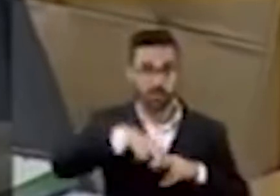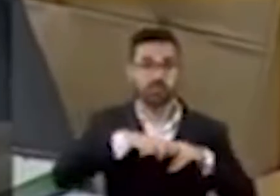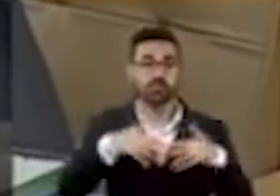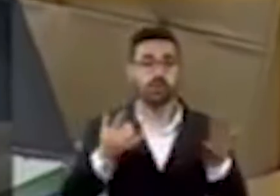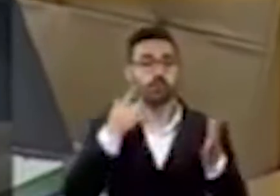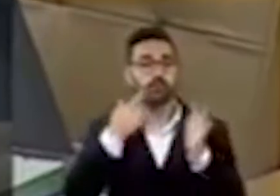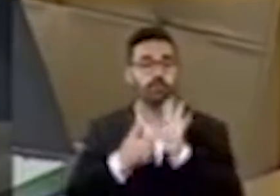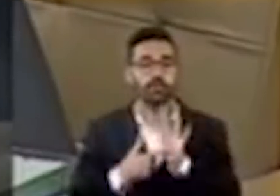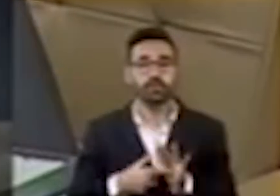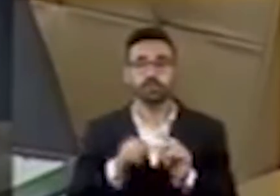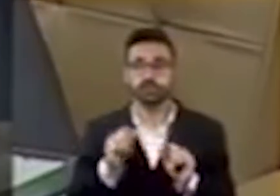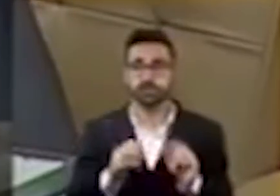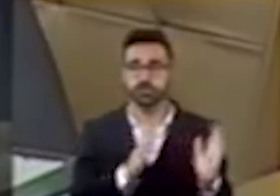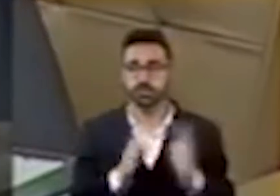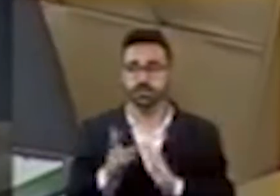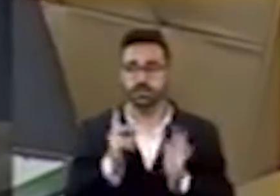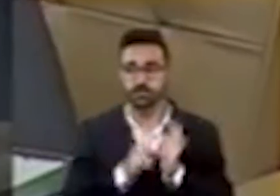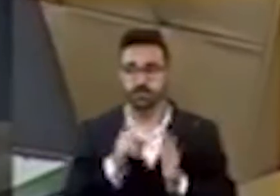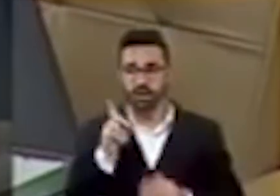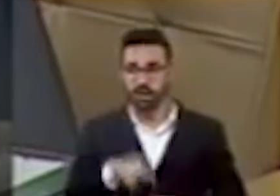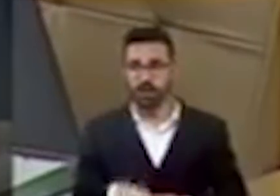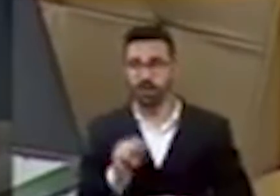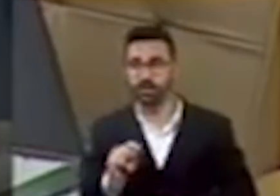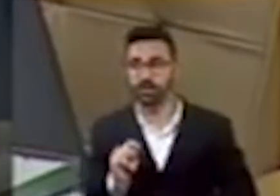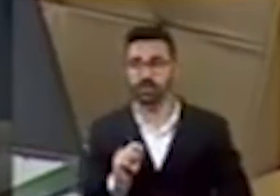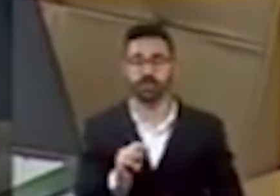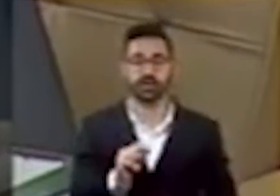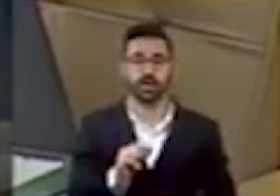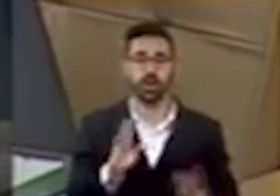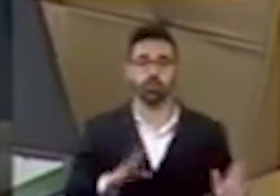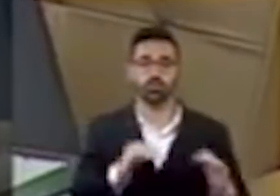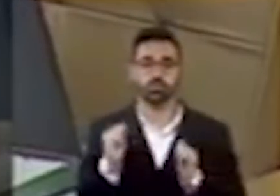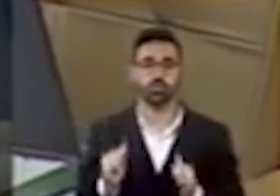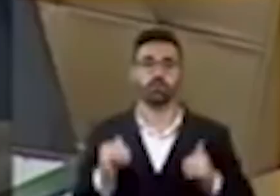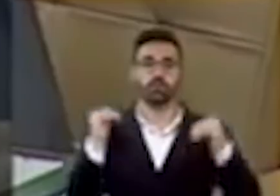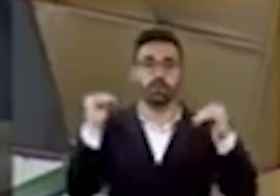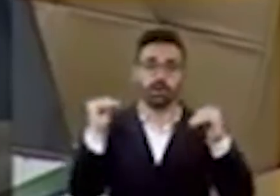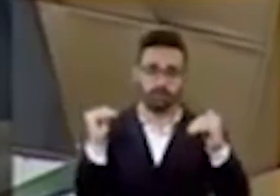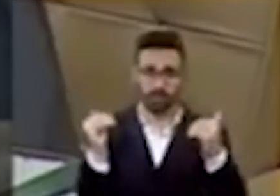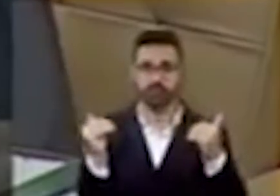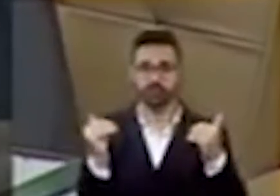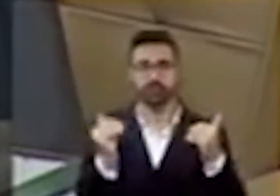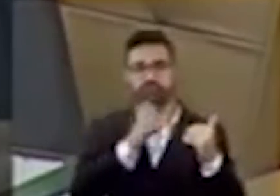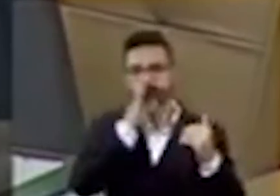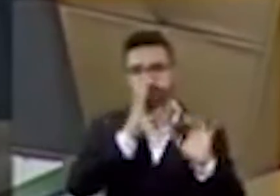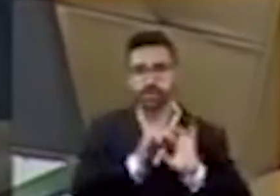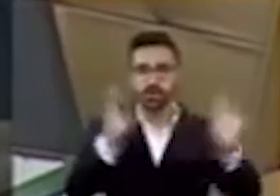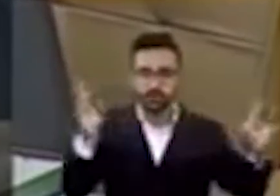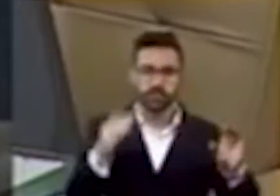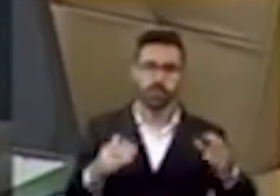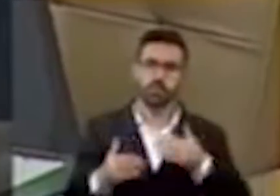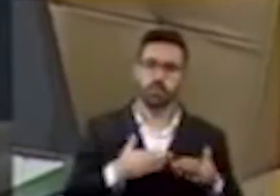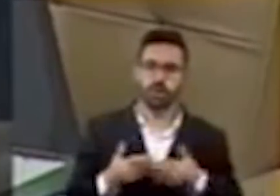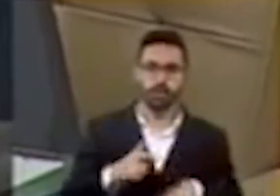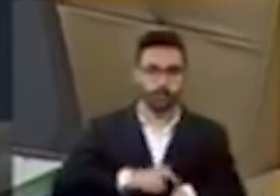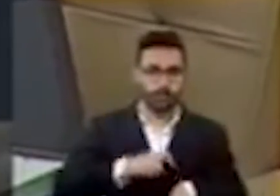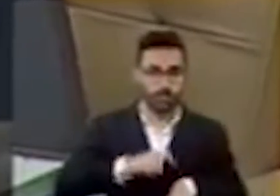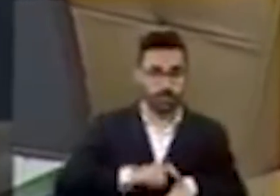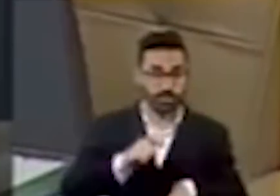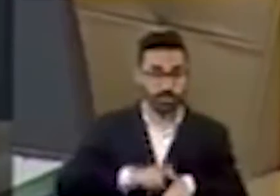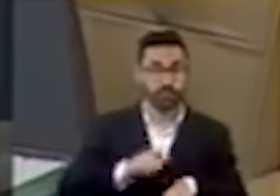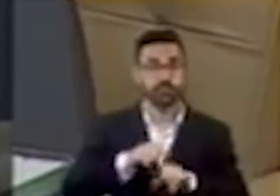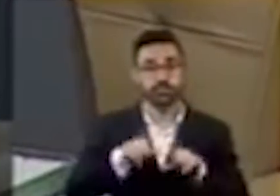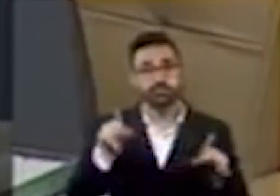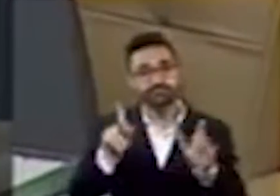a prerrogativa real como resíduo de autoridade discricionária ou arbitrária que a qualquer momento é deixada